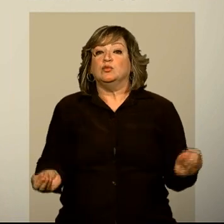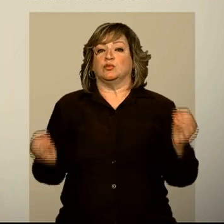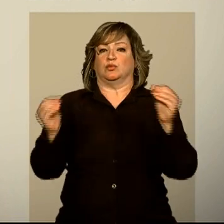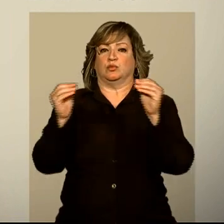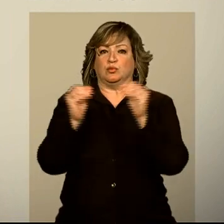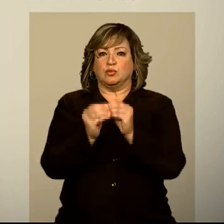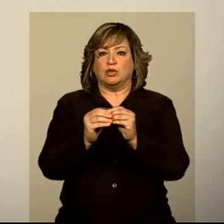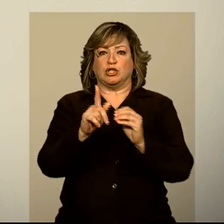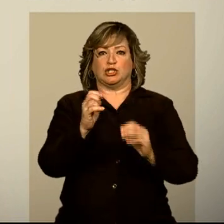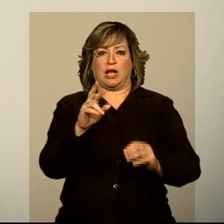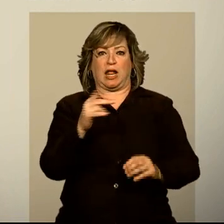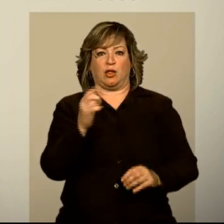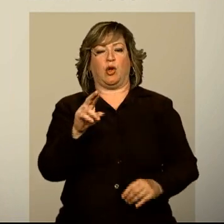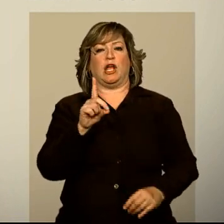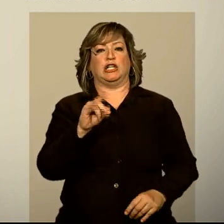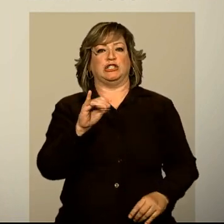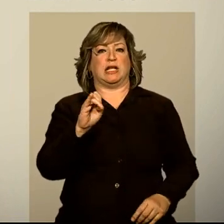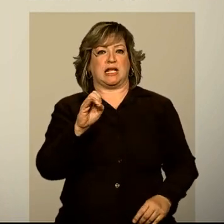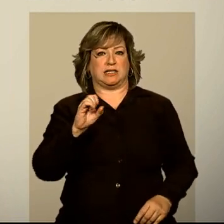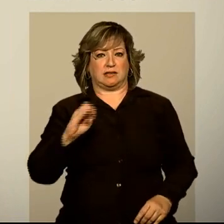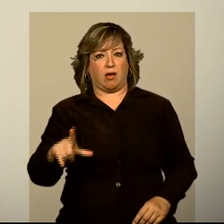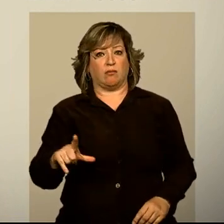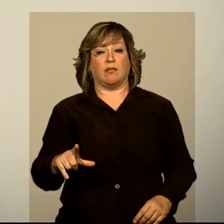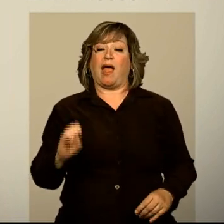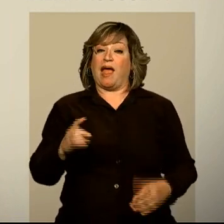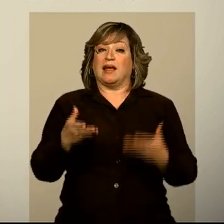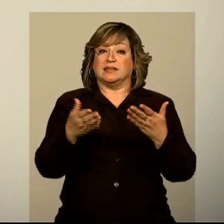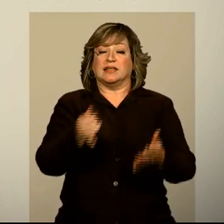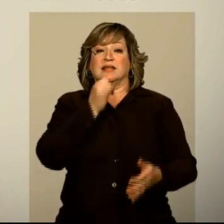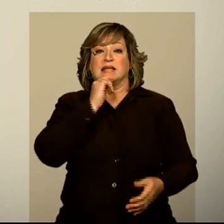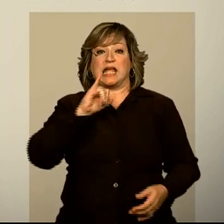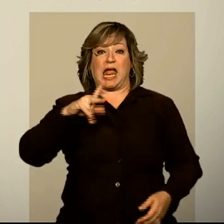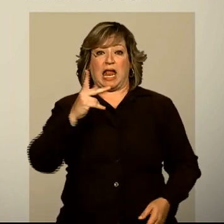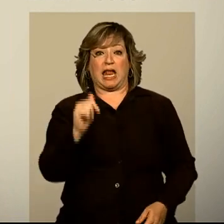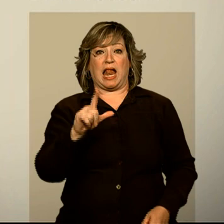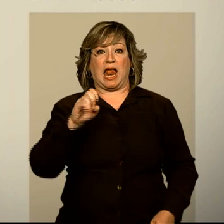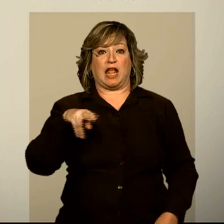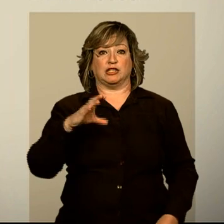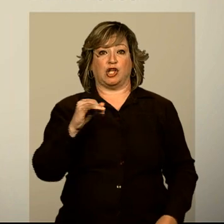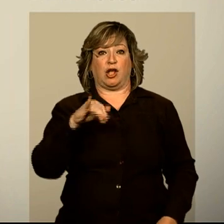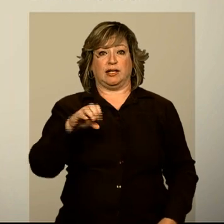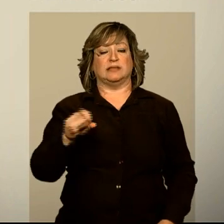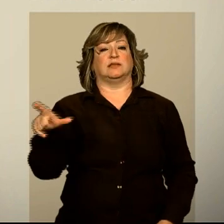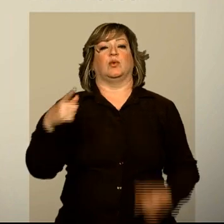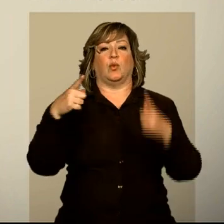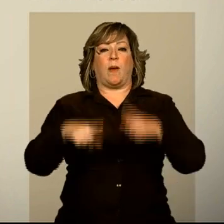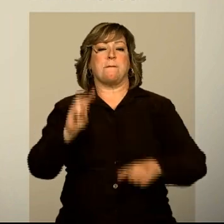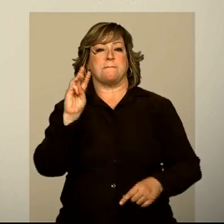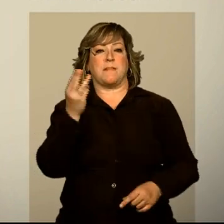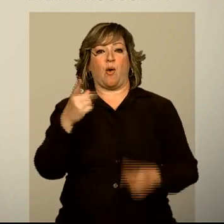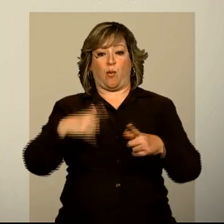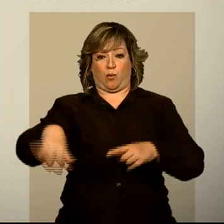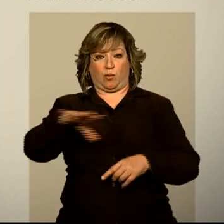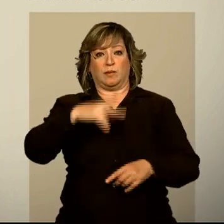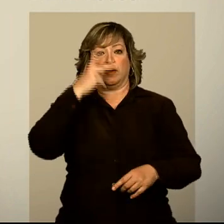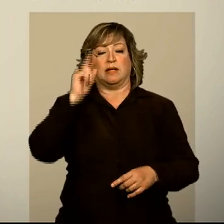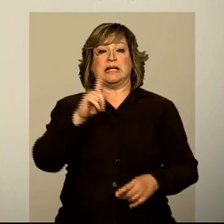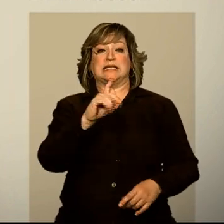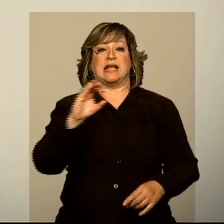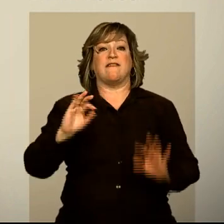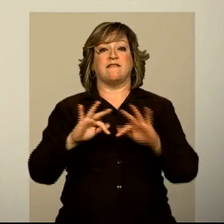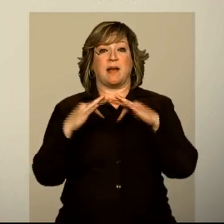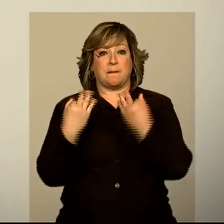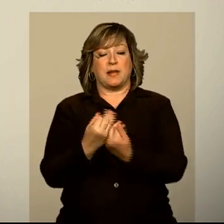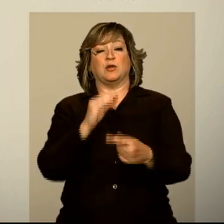complementada por geradores a diesel é assim por exemplo lá na ilha dos lençóis no Maranhão onde uma comunidade com